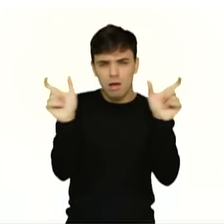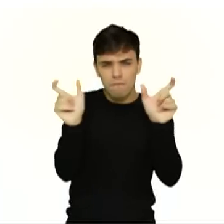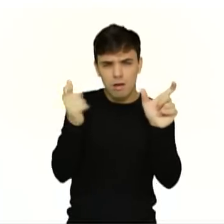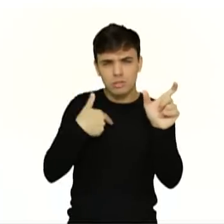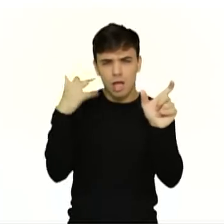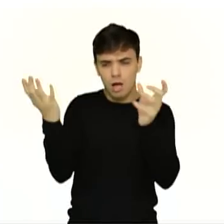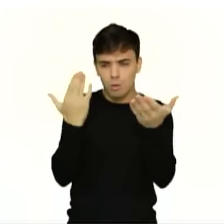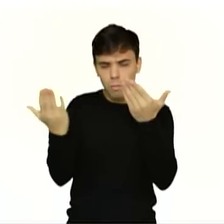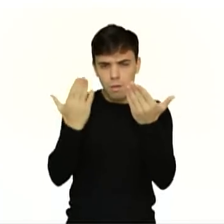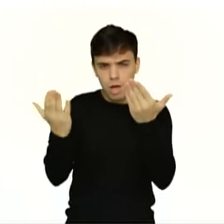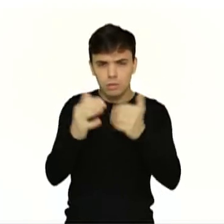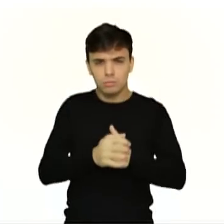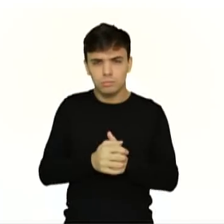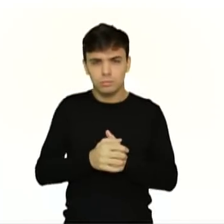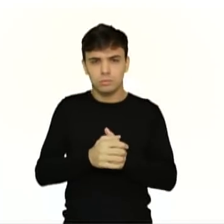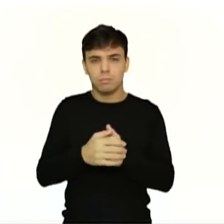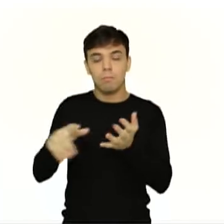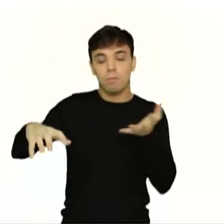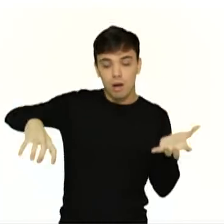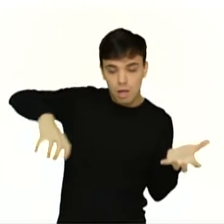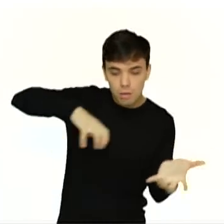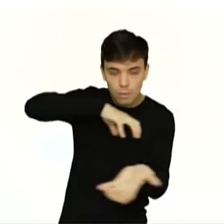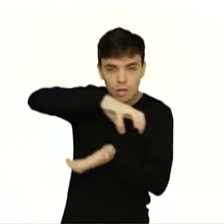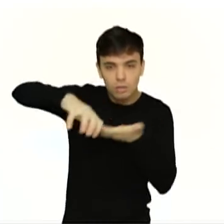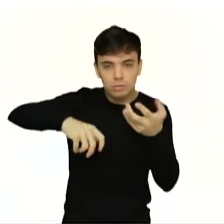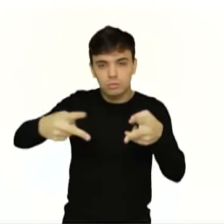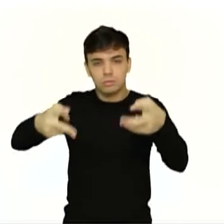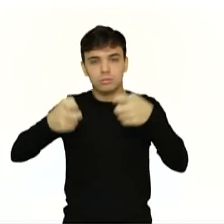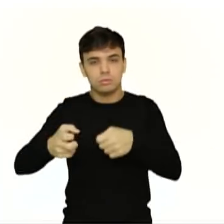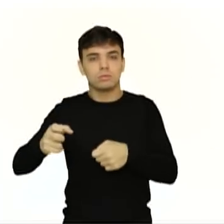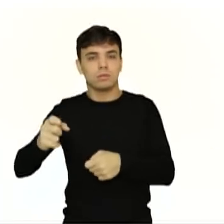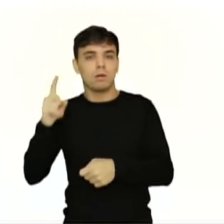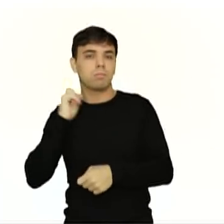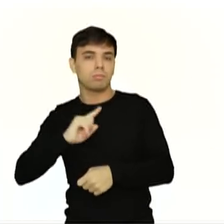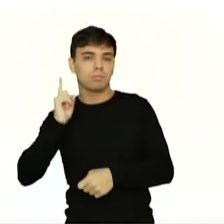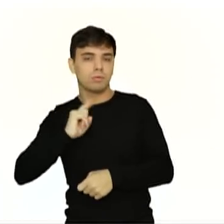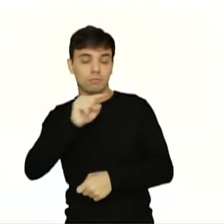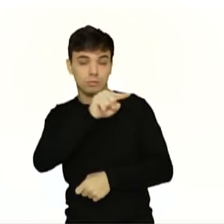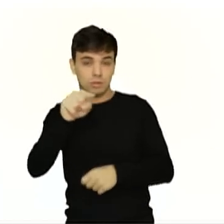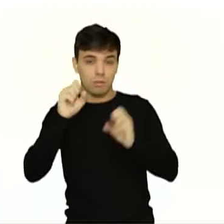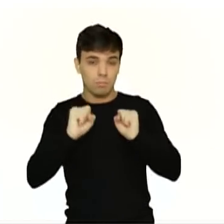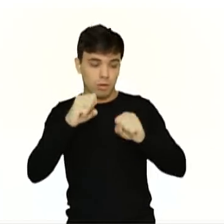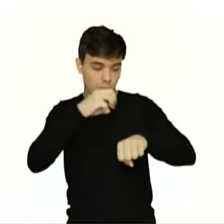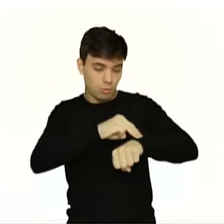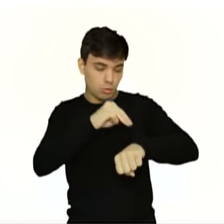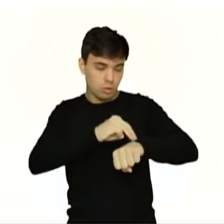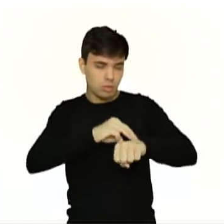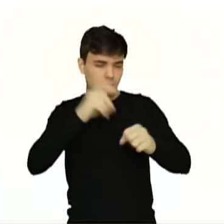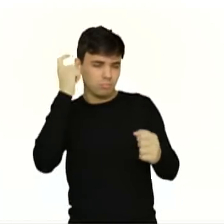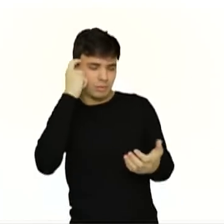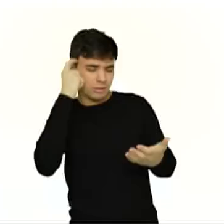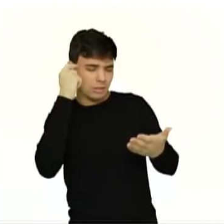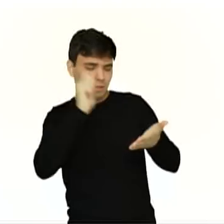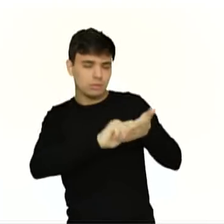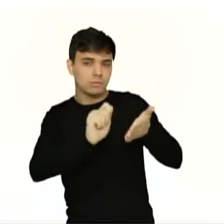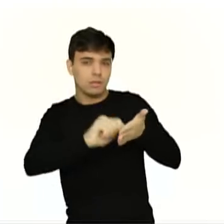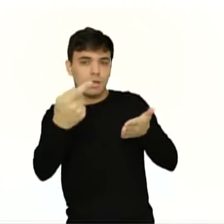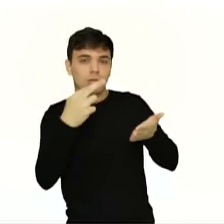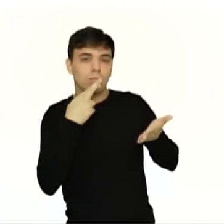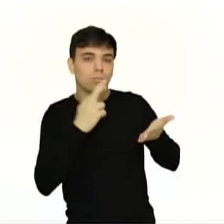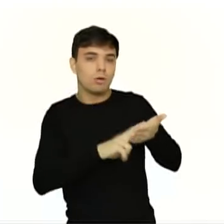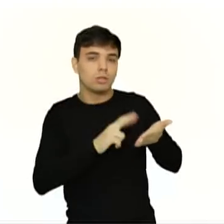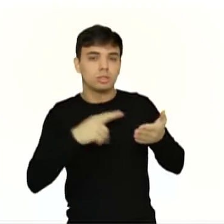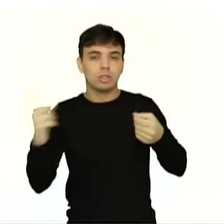conjuração ao analisarmos a rebelião de Minas Gerais, ocorrida em 1789? Vocês terão aí uns minutinhos para pensar, escrever sua resposta